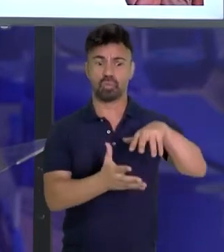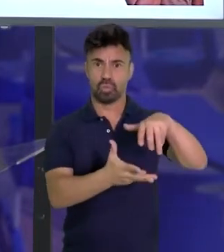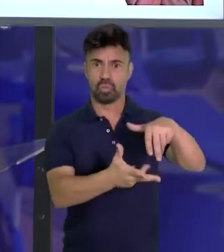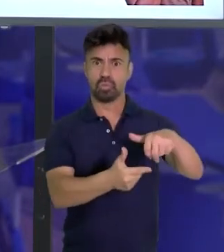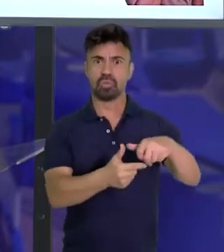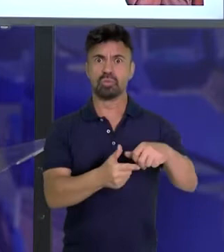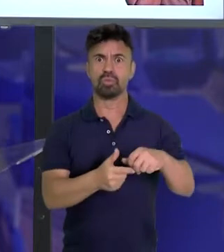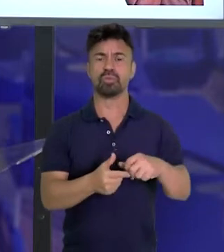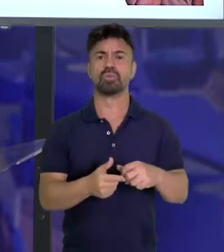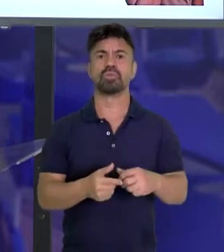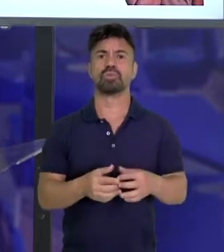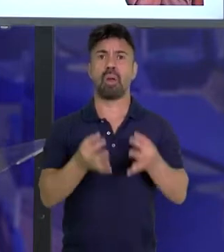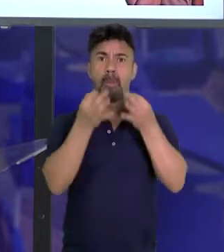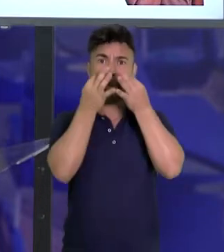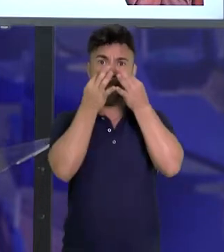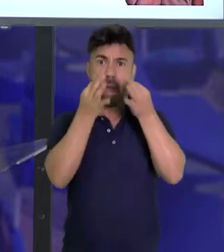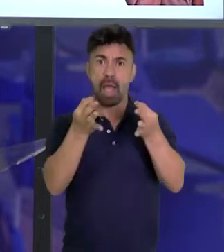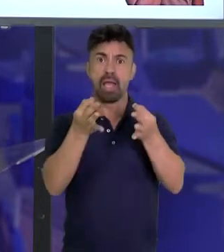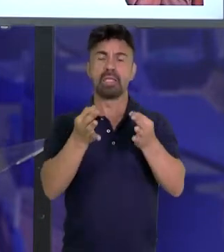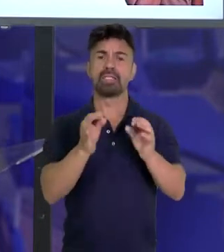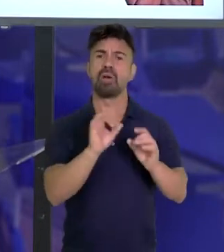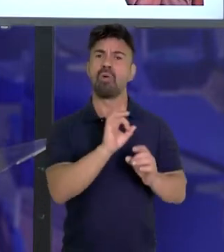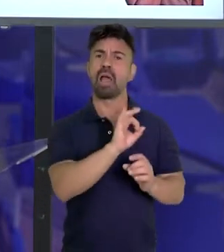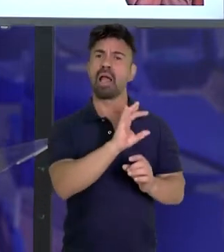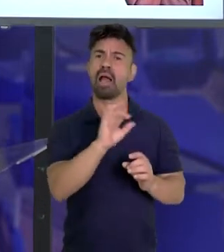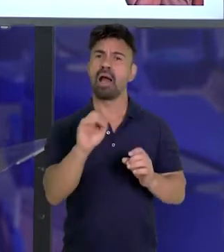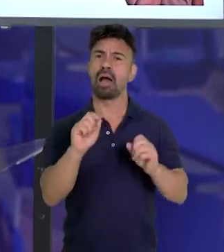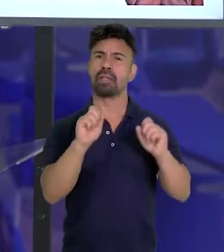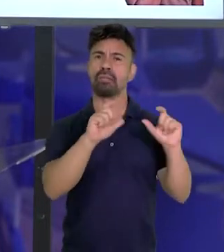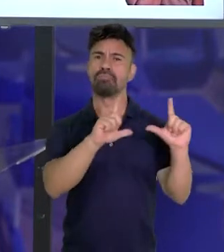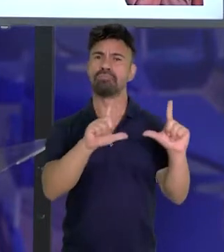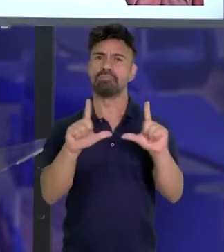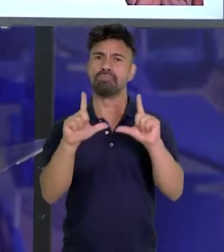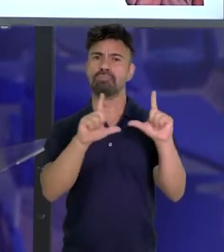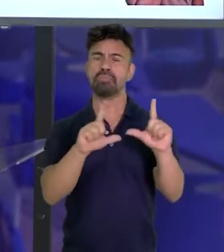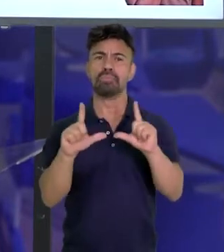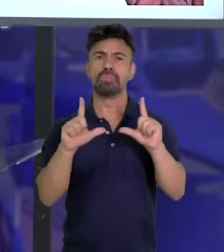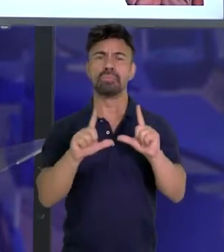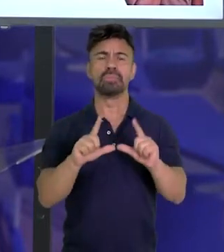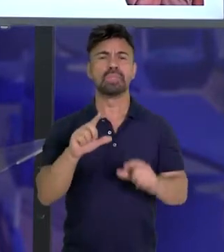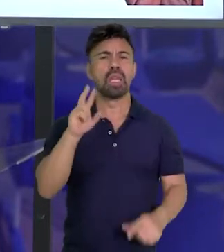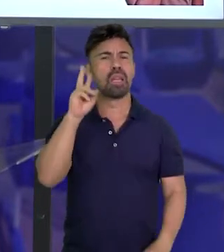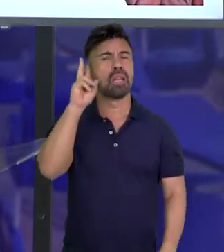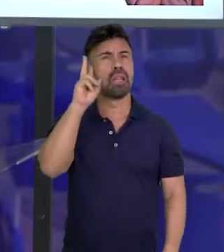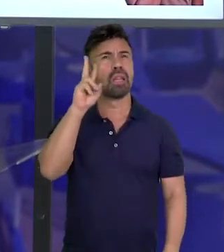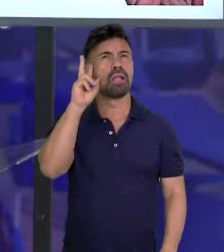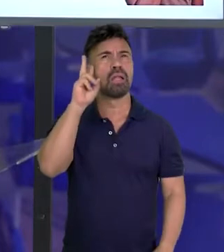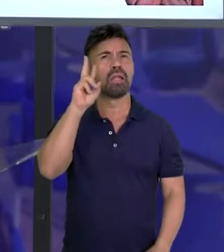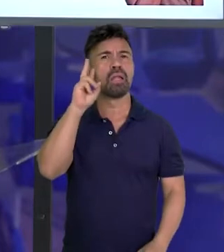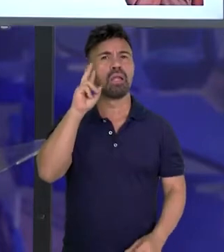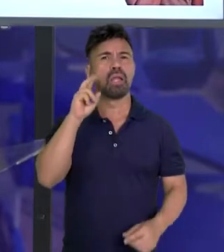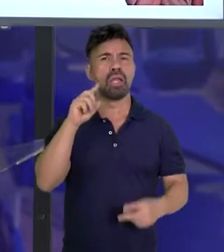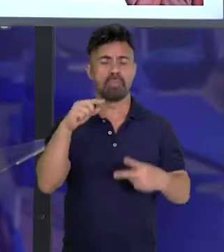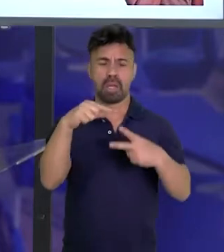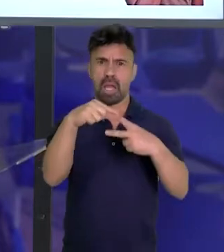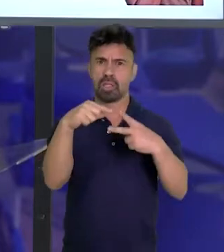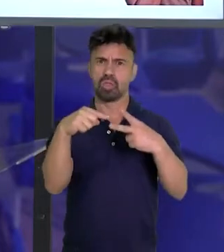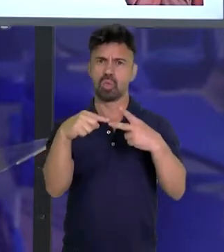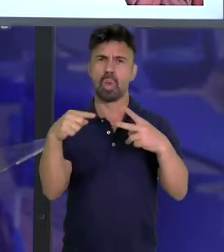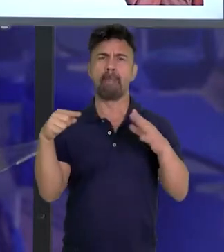vocês prestassem atenção a cada uma delas e que, na mente de vocês, vocês tivessem as duas